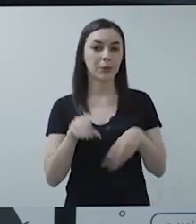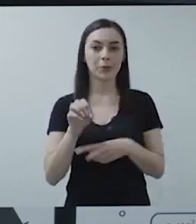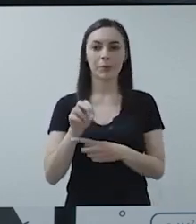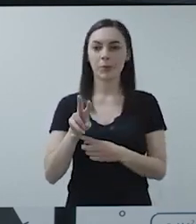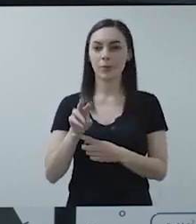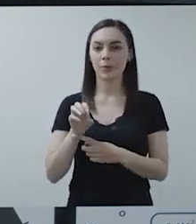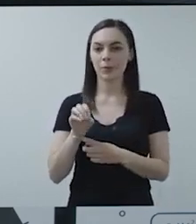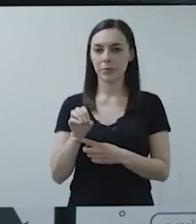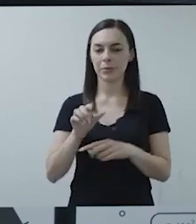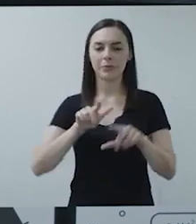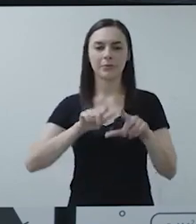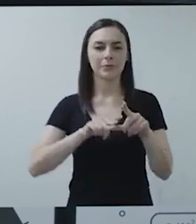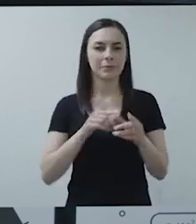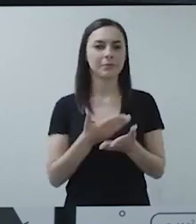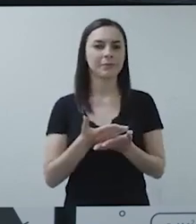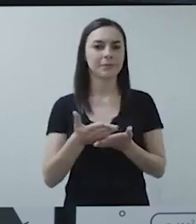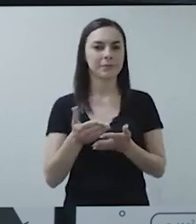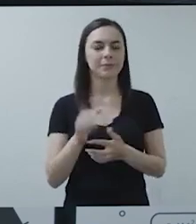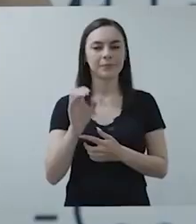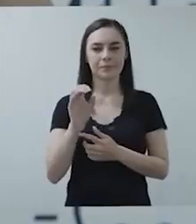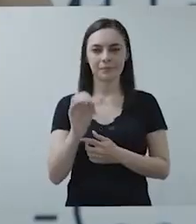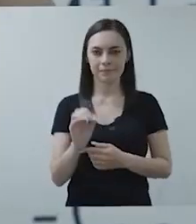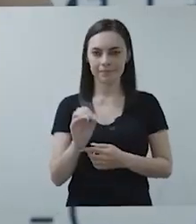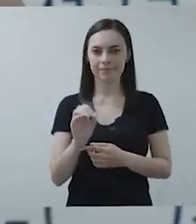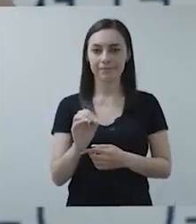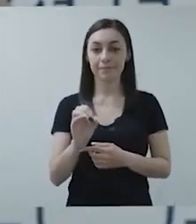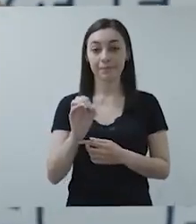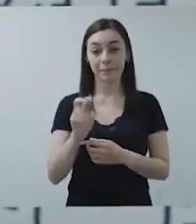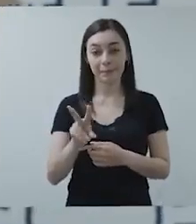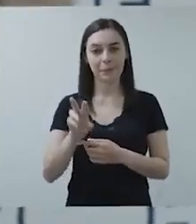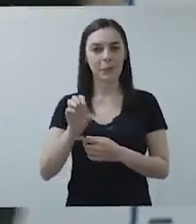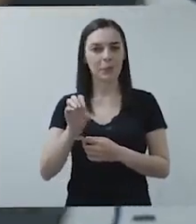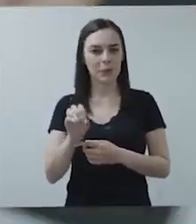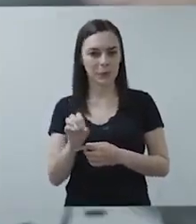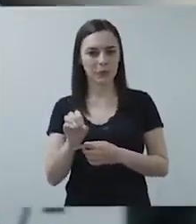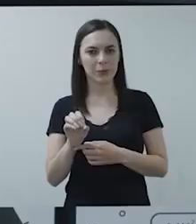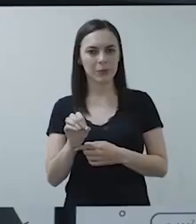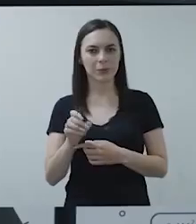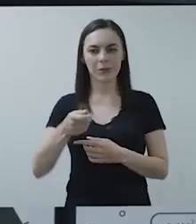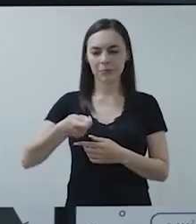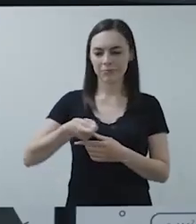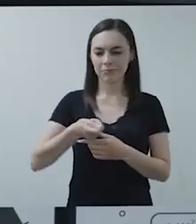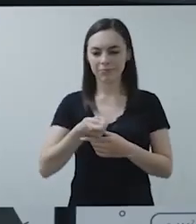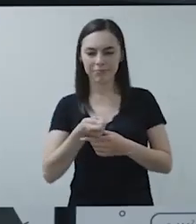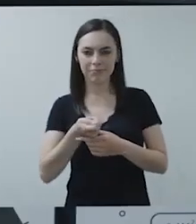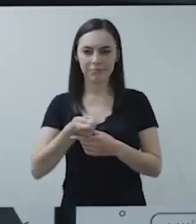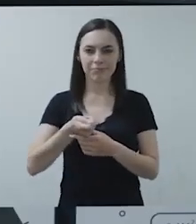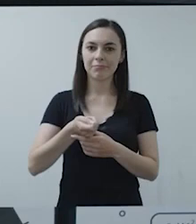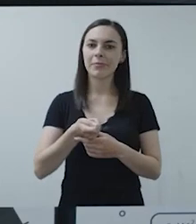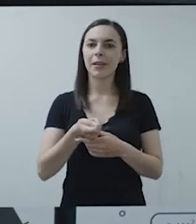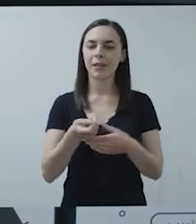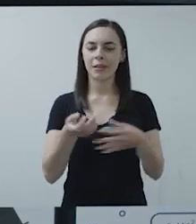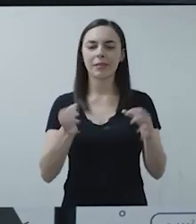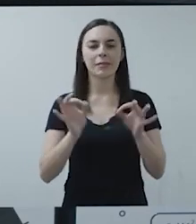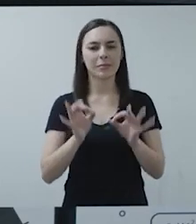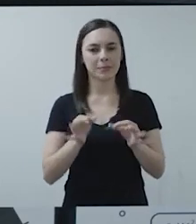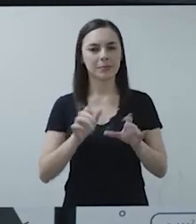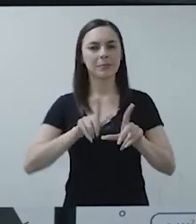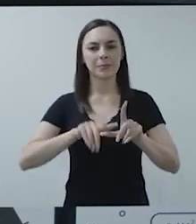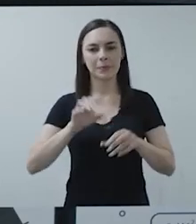começa com a letra O. Então, ovo na colher é aqui com a letra